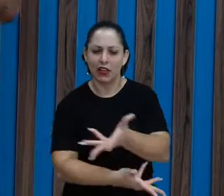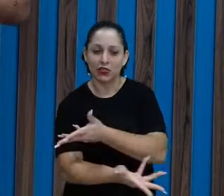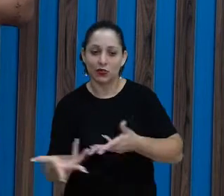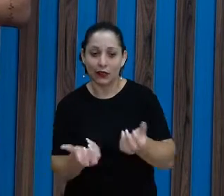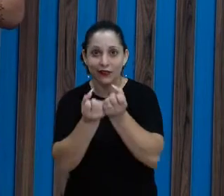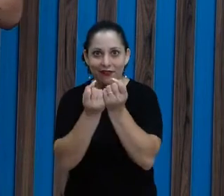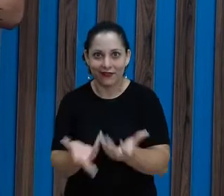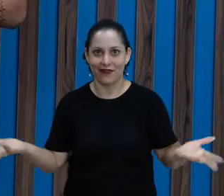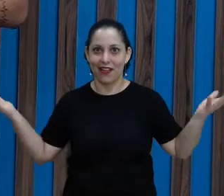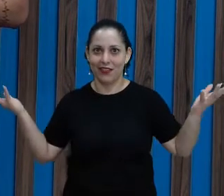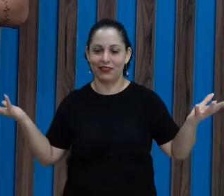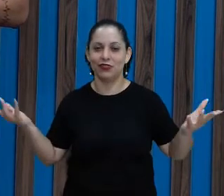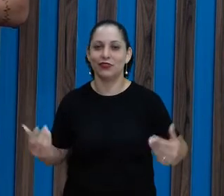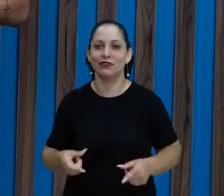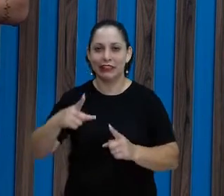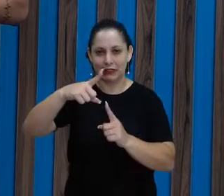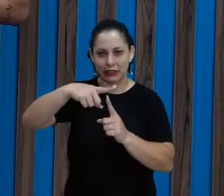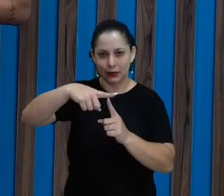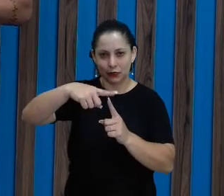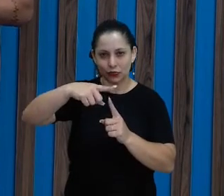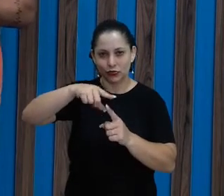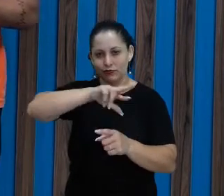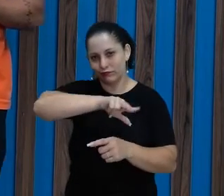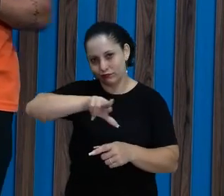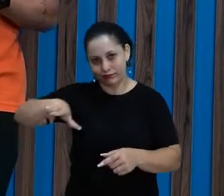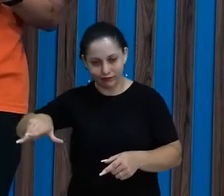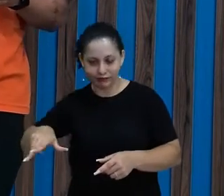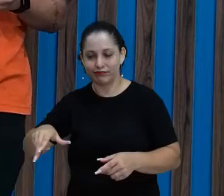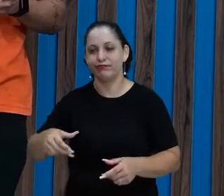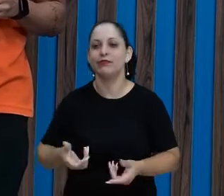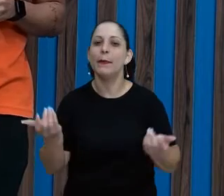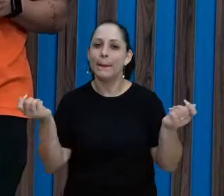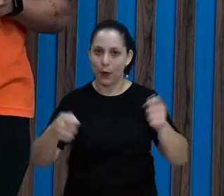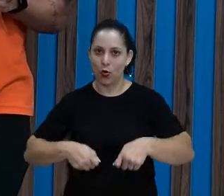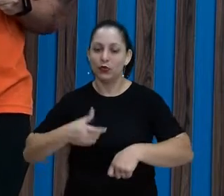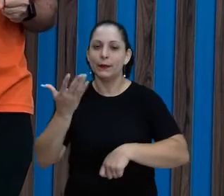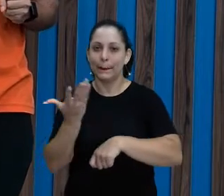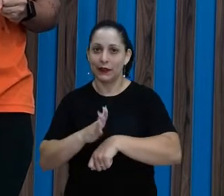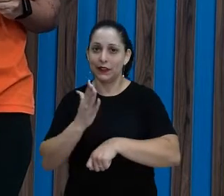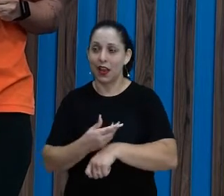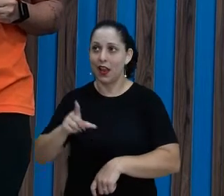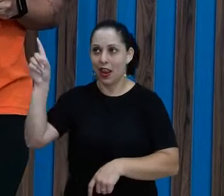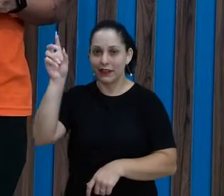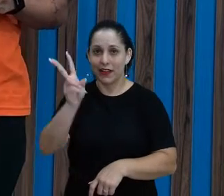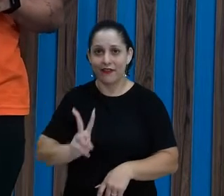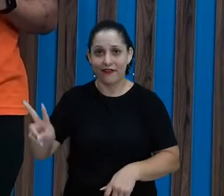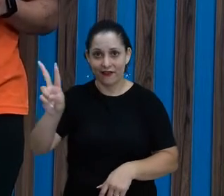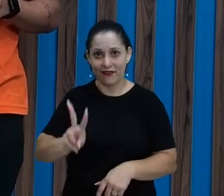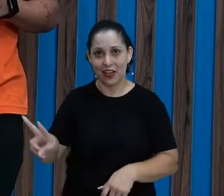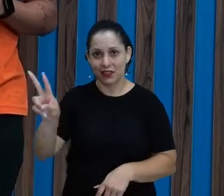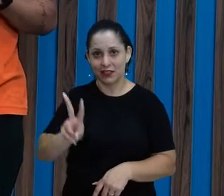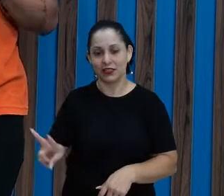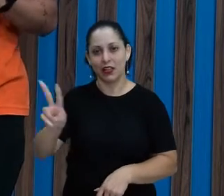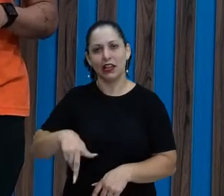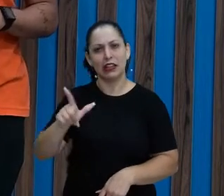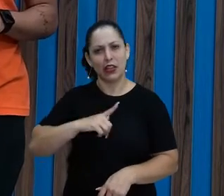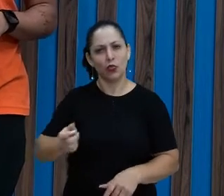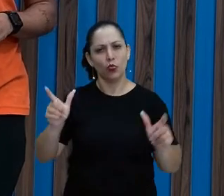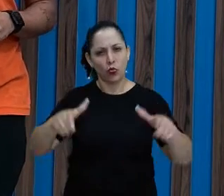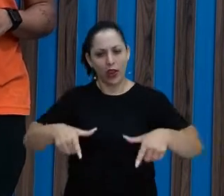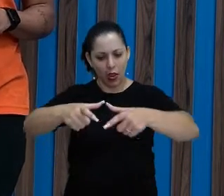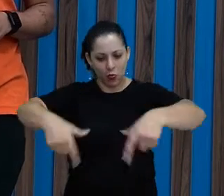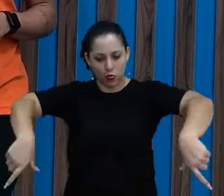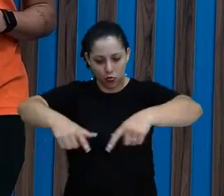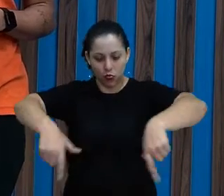né? Então, diferentes esportes podem ser praticados. Lá na Várzea mesmo, que é onde eu moro, tem uma quadra que a galera sempre joga.